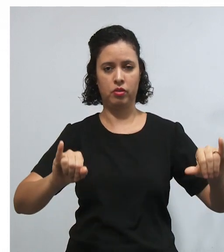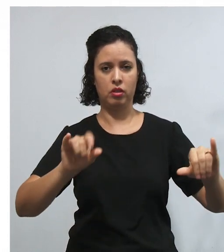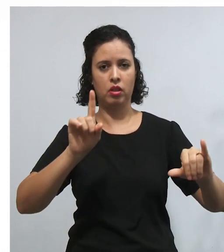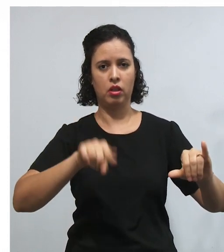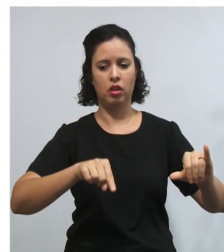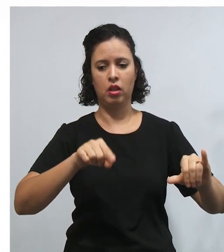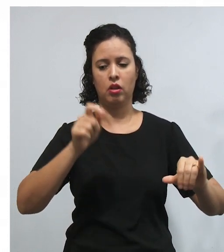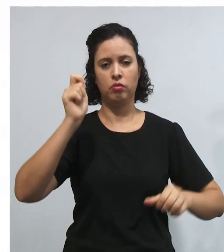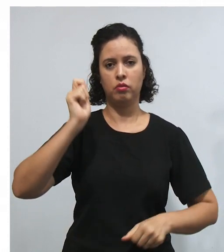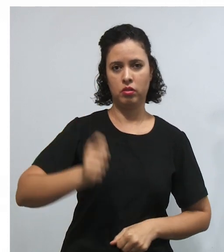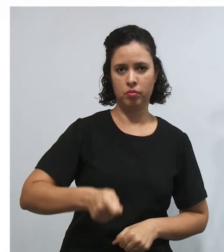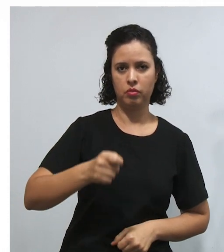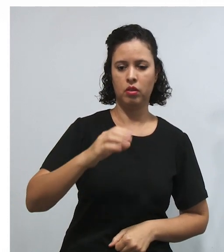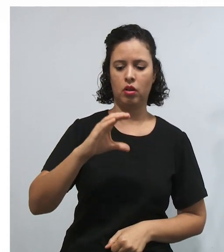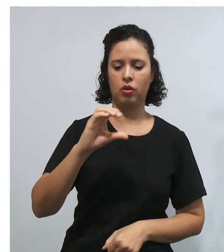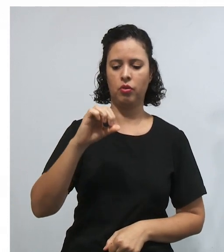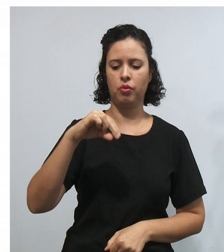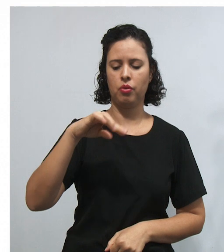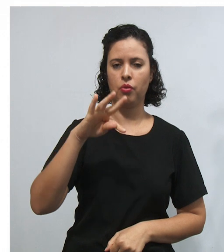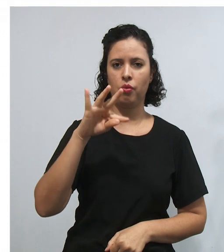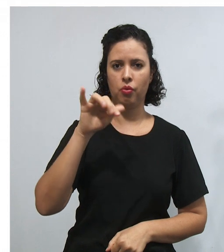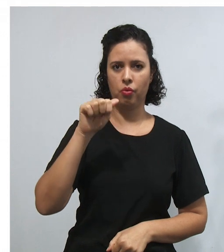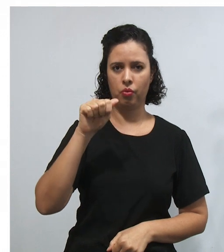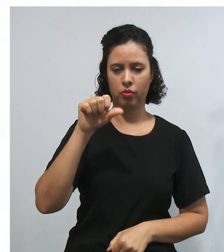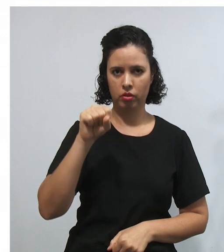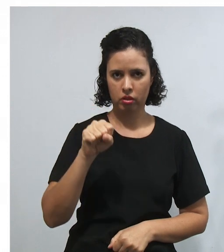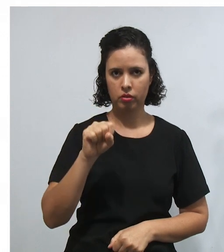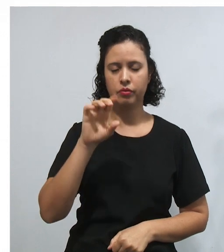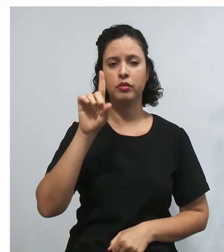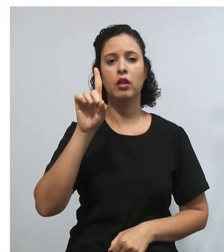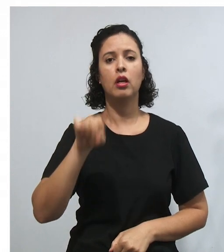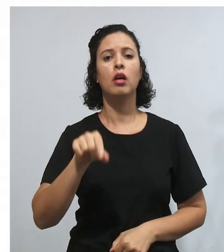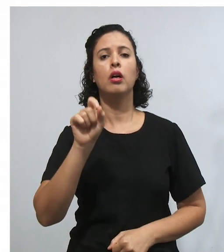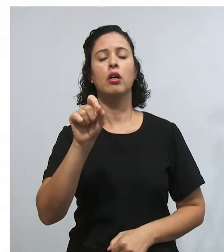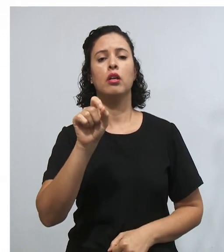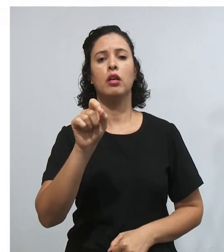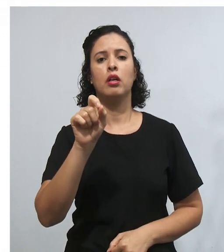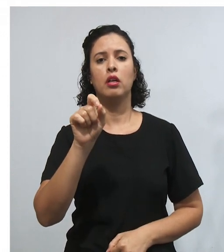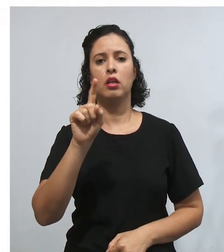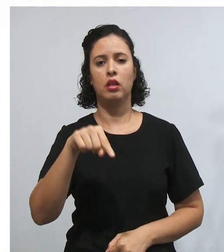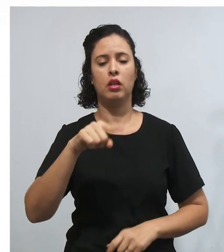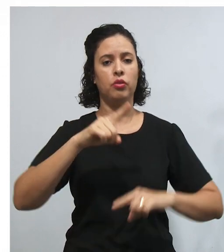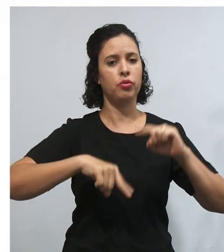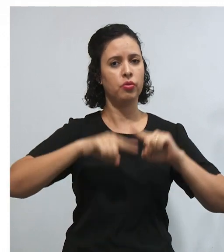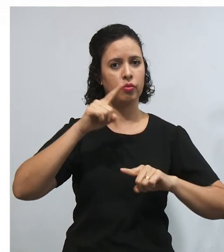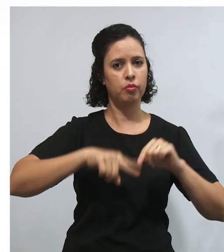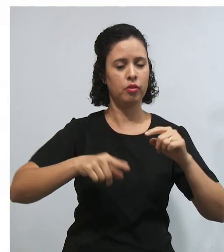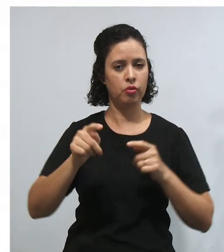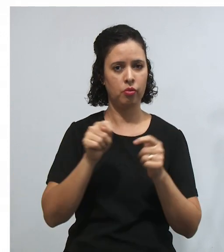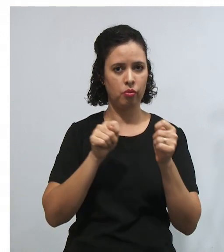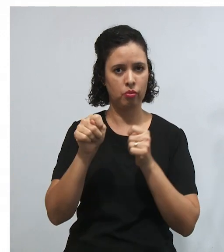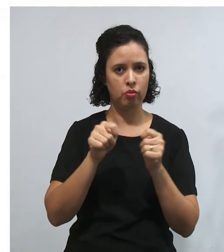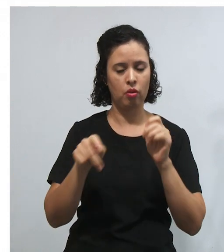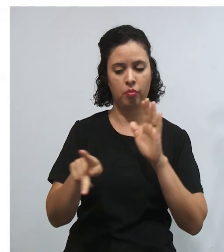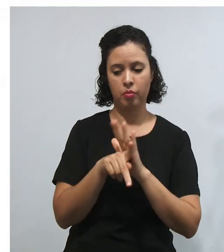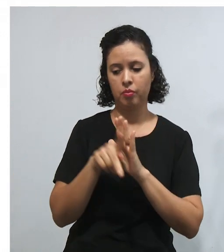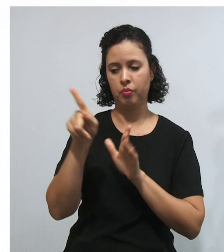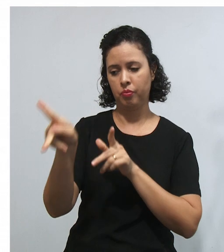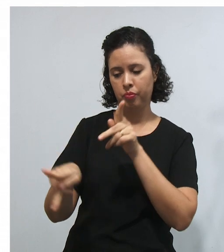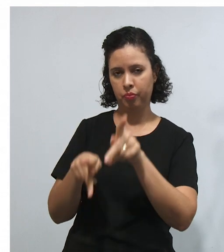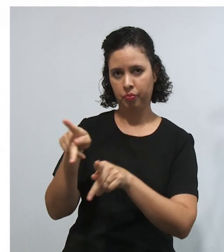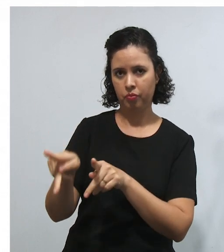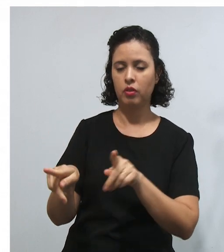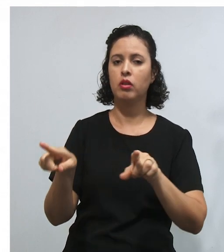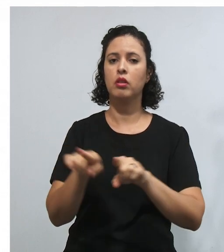Tribunal de Contas, tá? Esse direito de denunciar irregularidades também, que é um instrumento do controle, que é feito pelo povo, eu